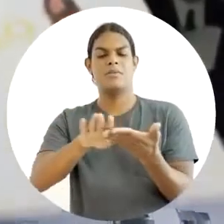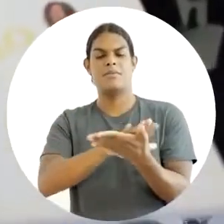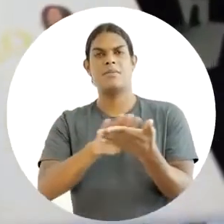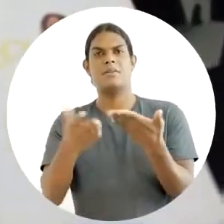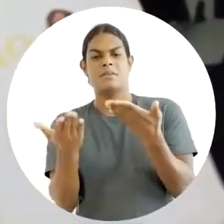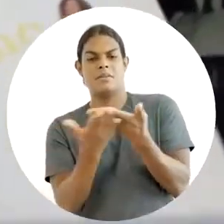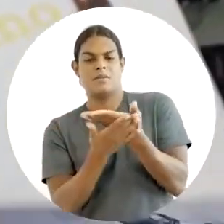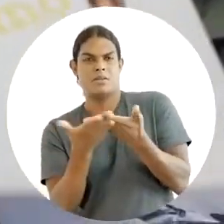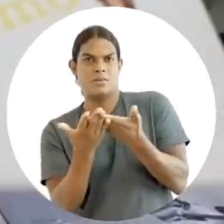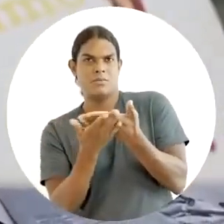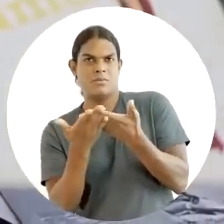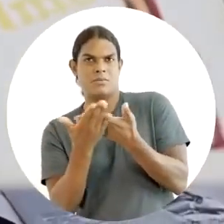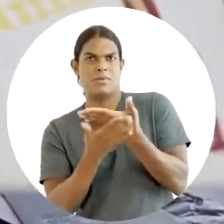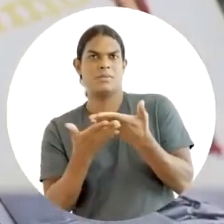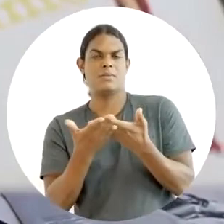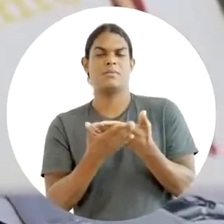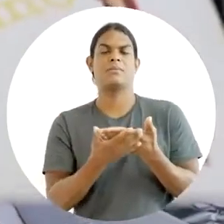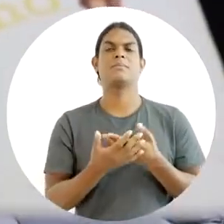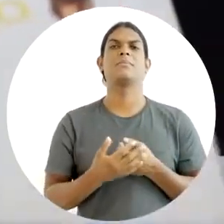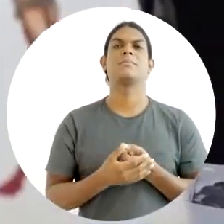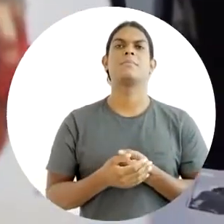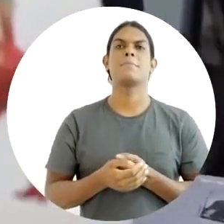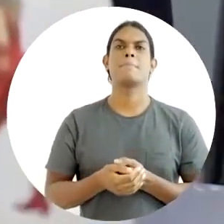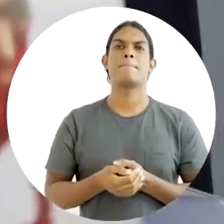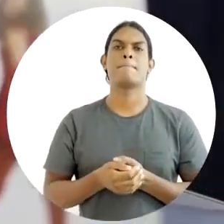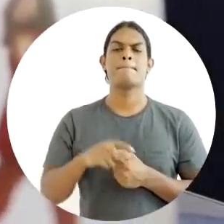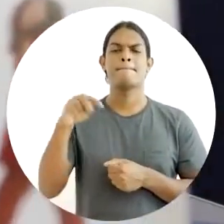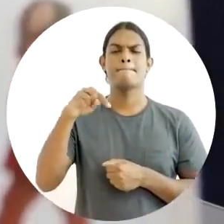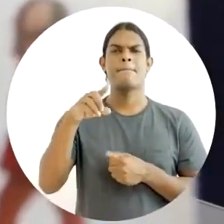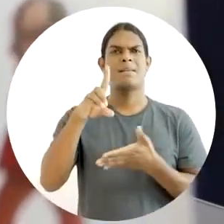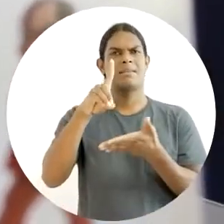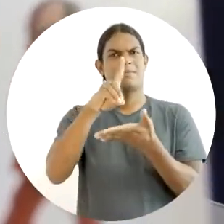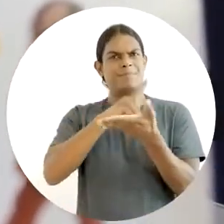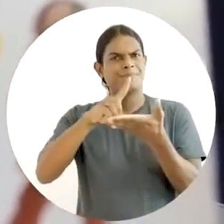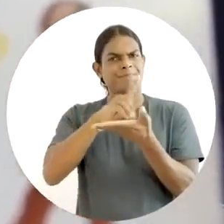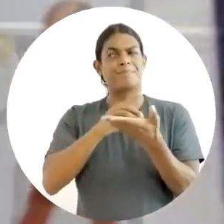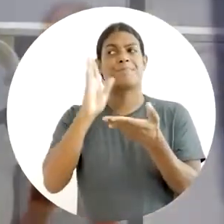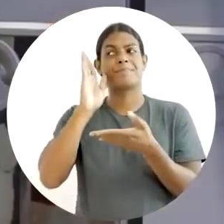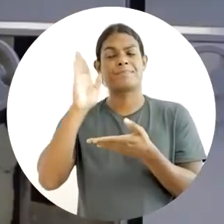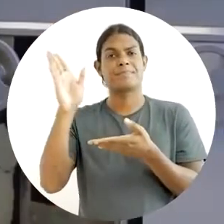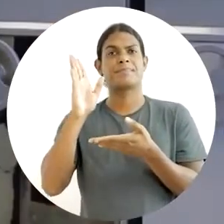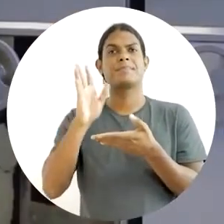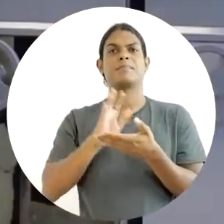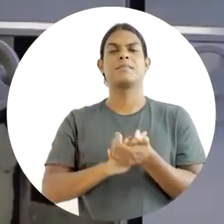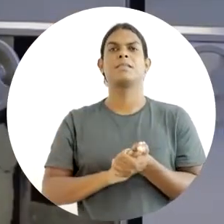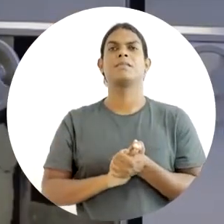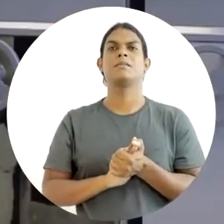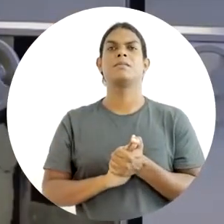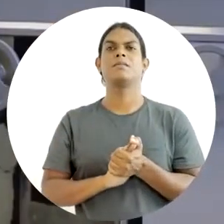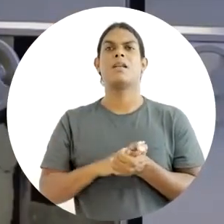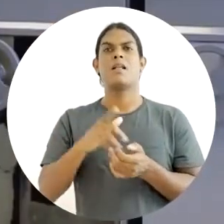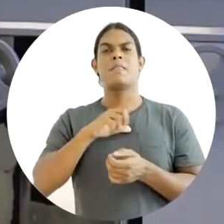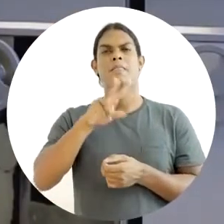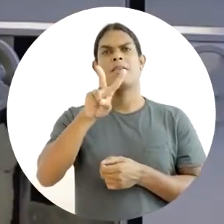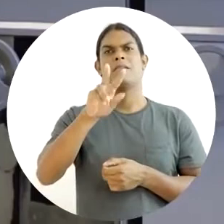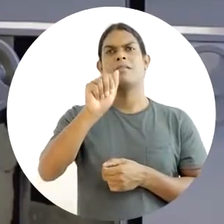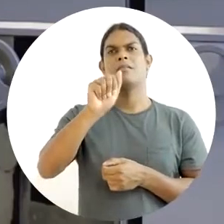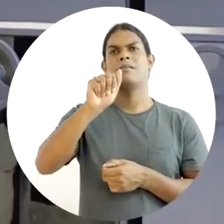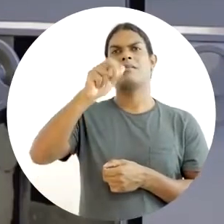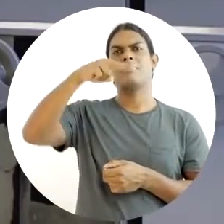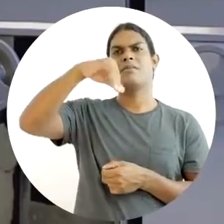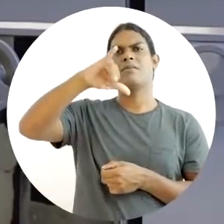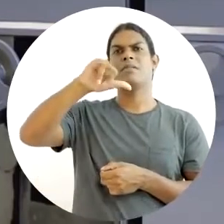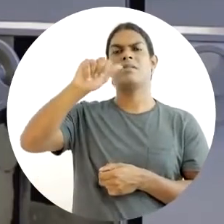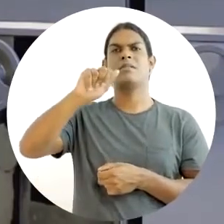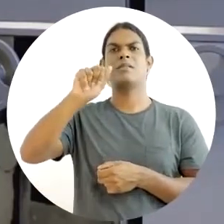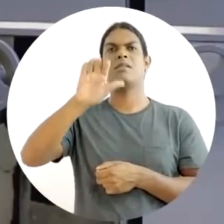verso, na maioria das vezes. Esse disco aqui, ele tem Vânia Bastos